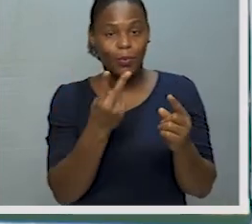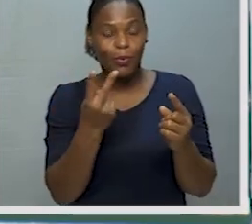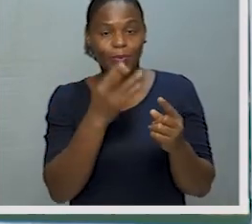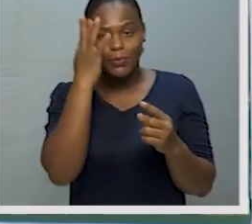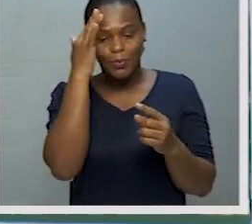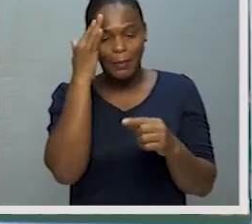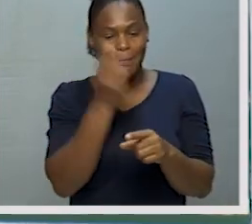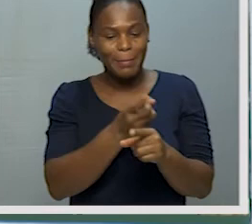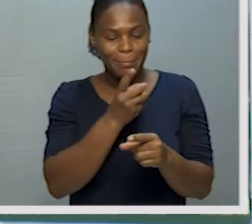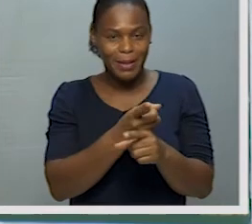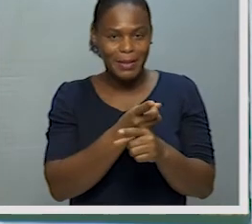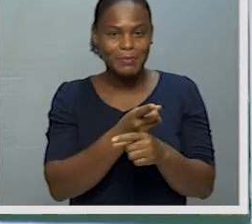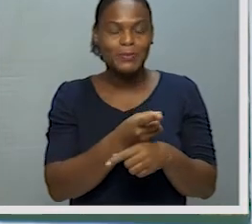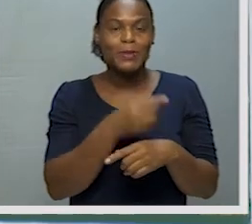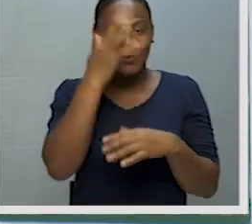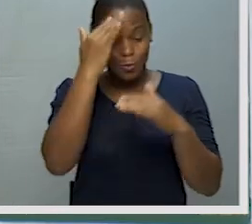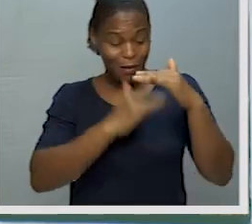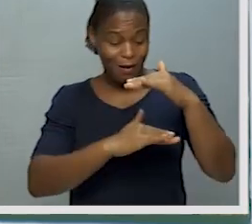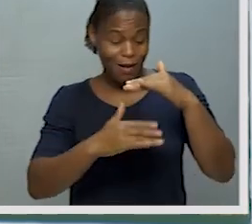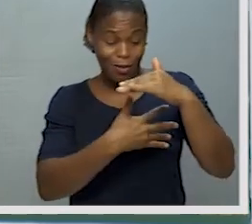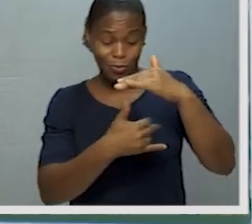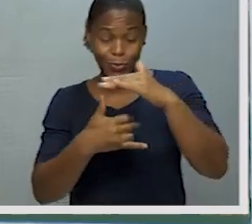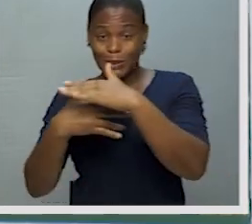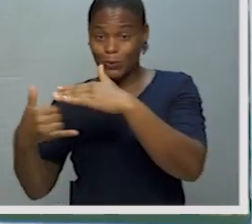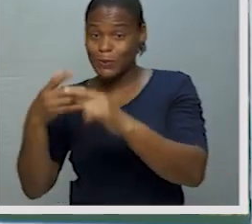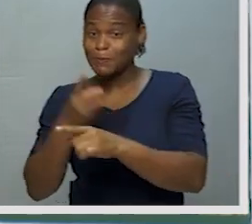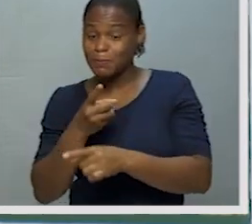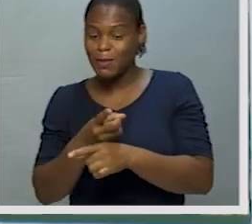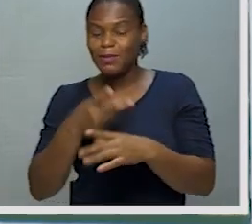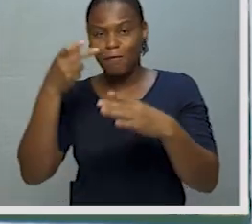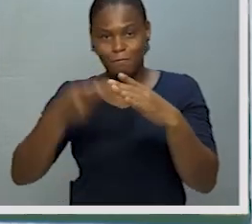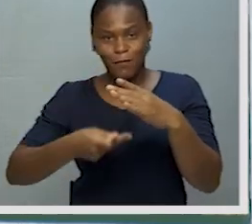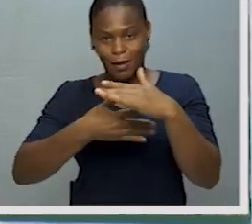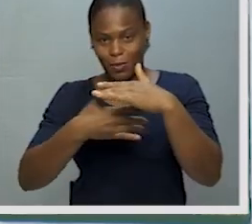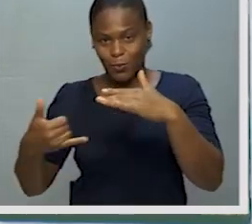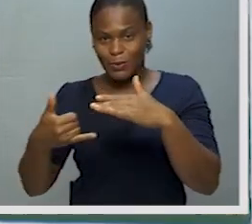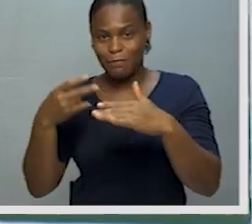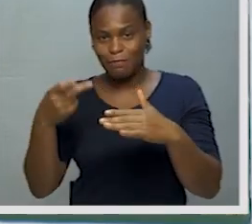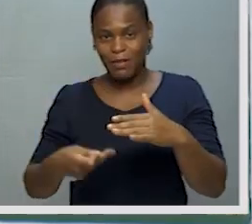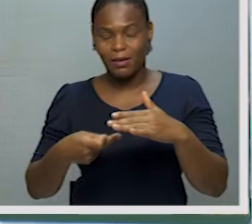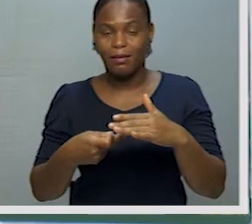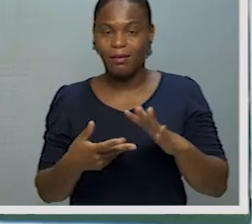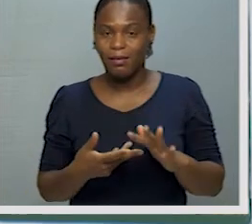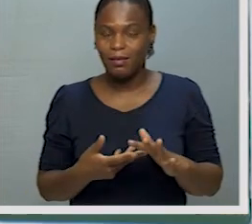frações com o mesmo denominador, mantemos o denominador 12